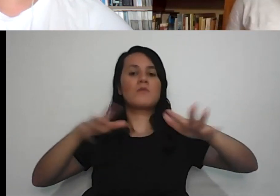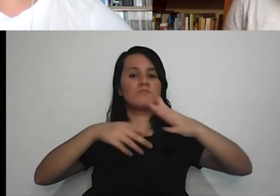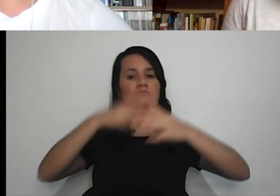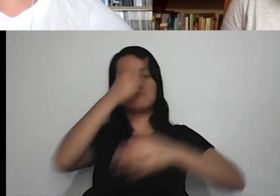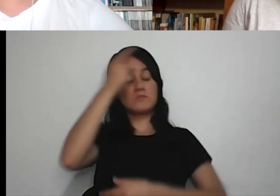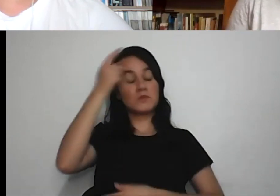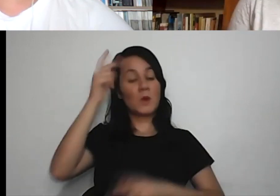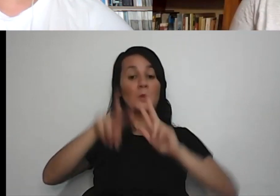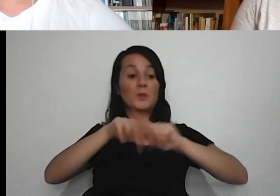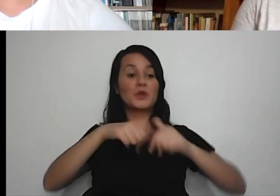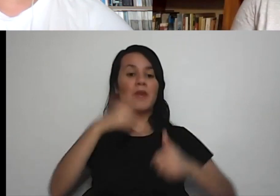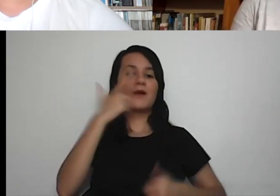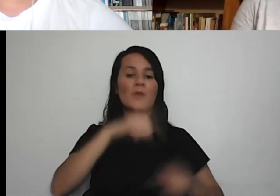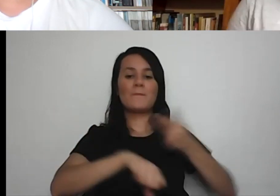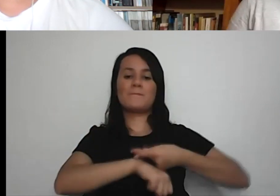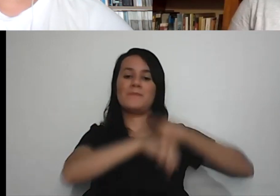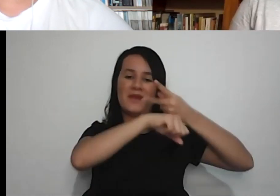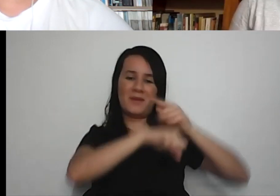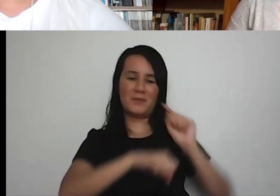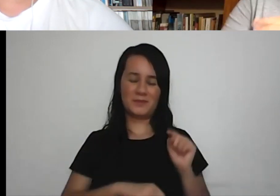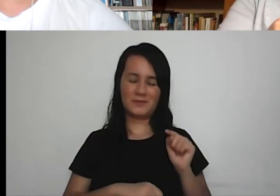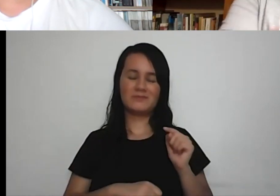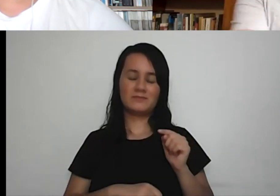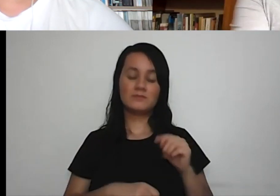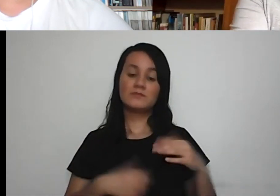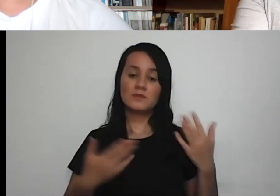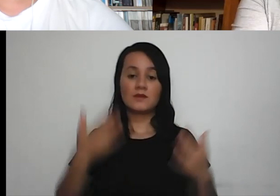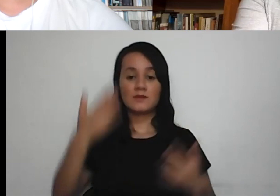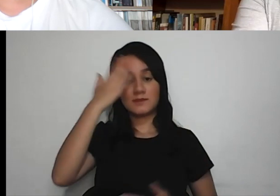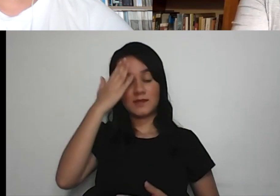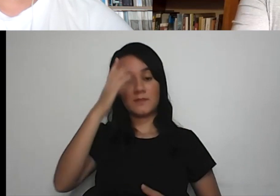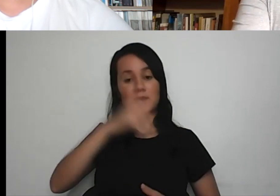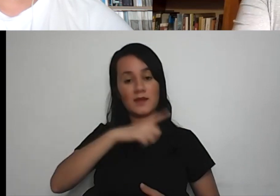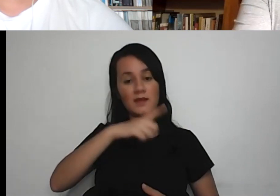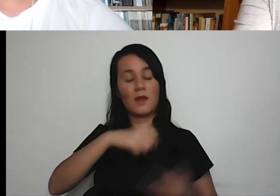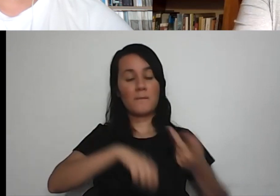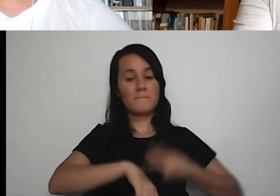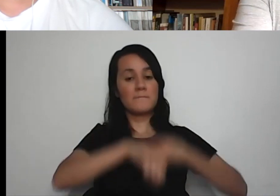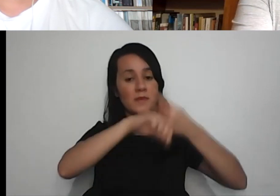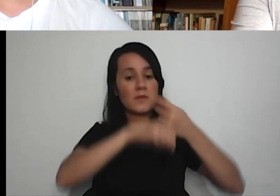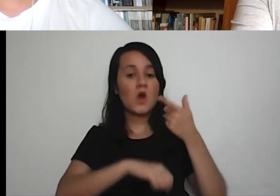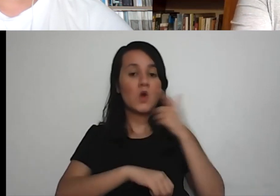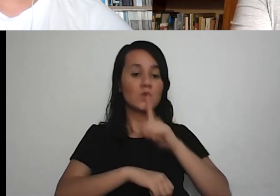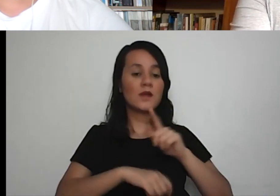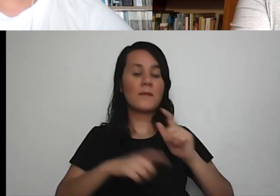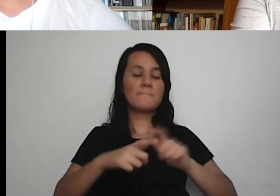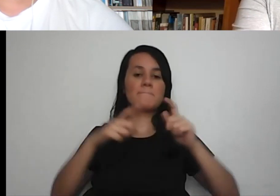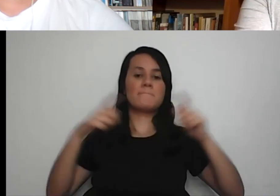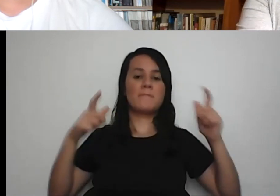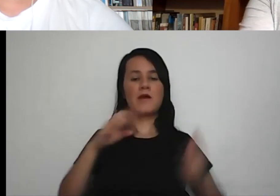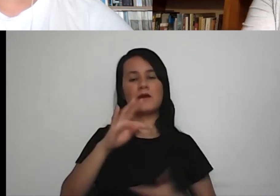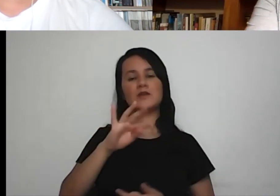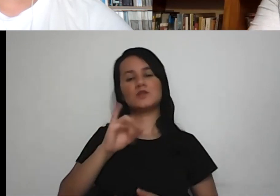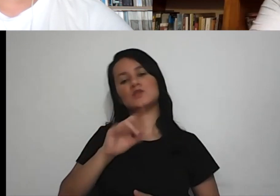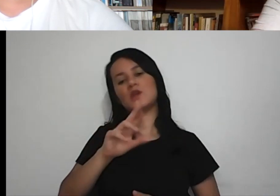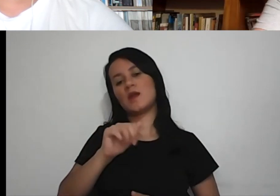do prêmio. Então, isso, às vezes, o prêmio leva, né, a tiragens maiores. Agora, tem outros casos de livros que ganham prêmio